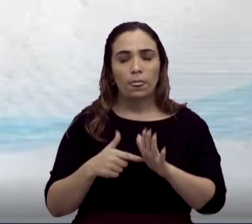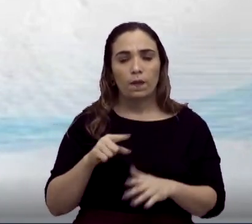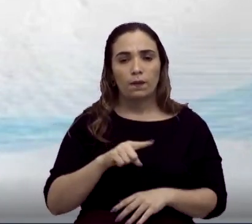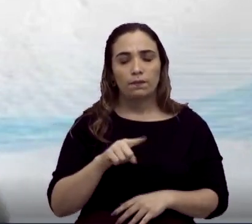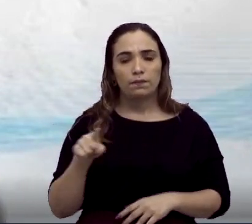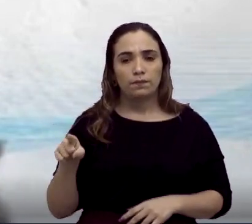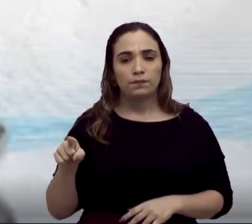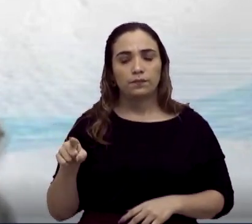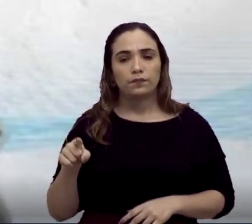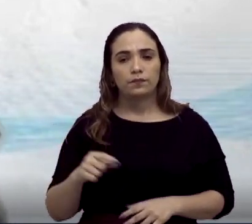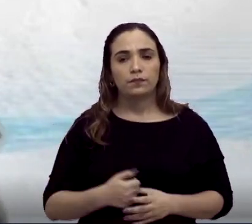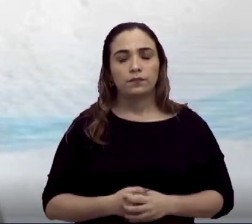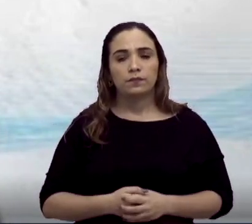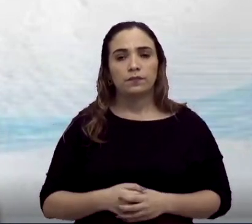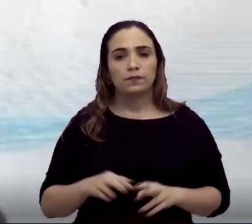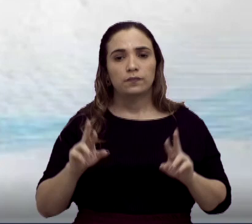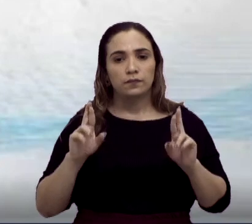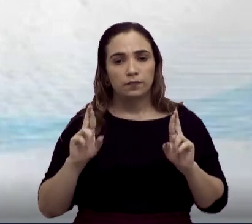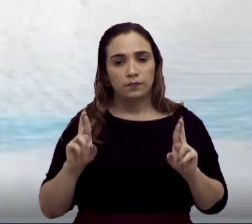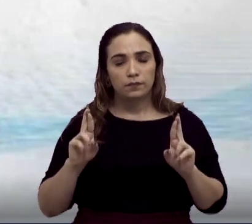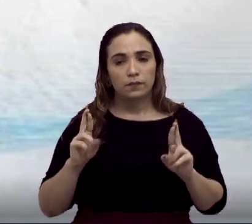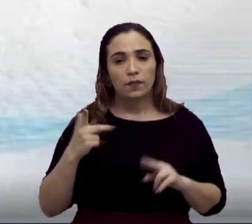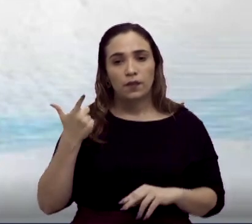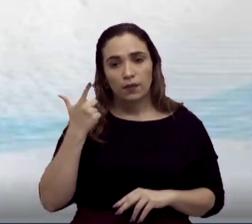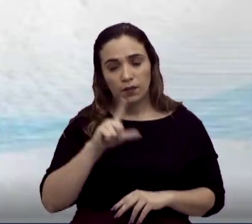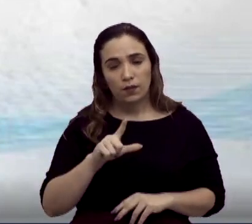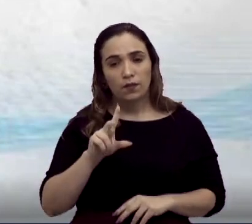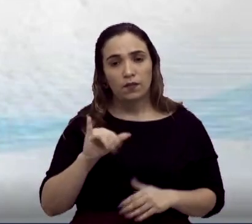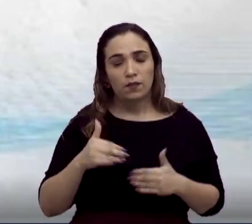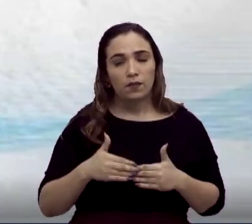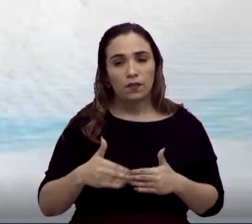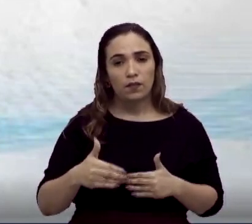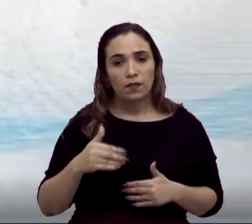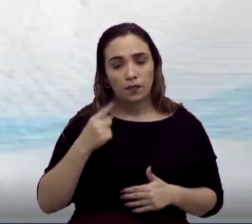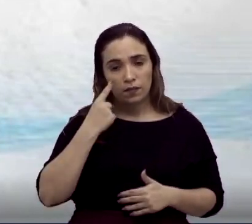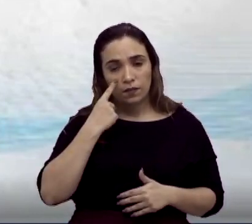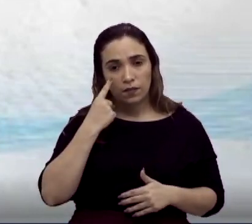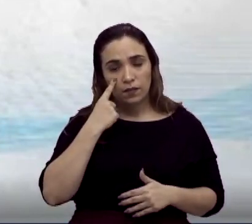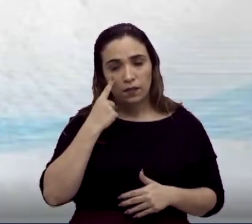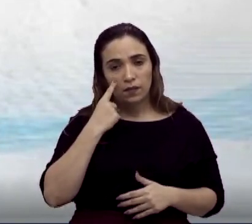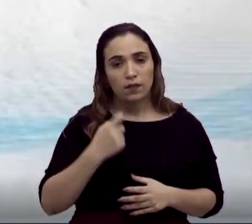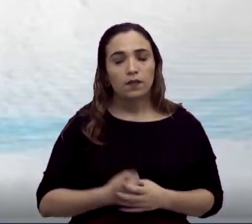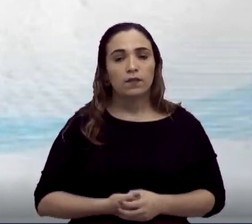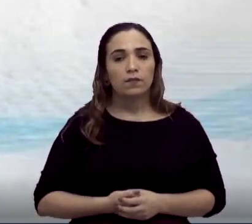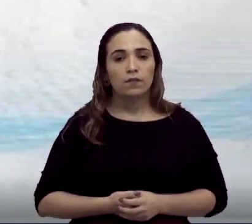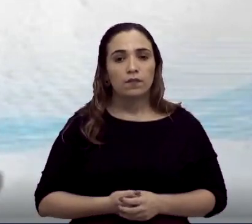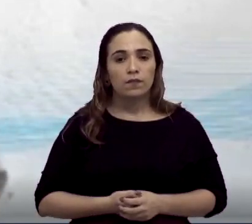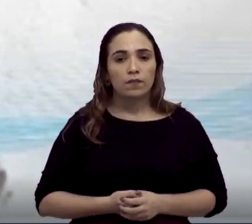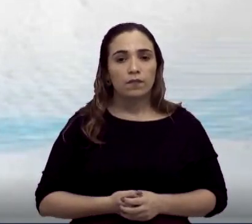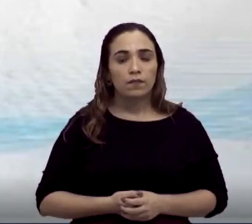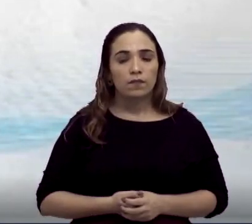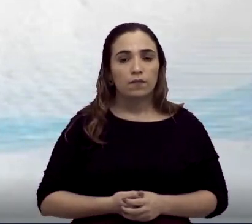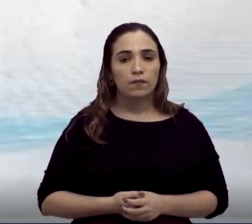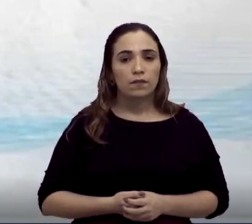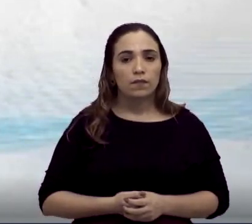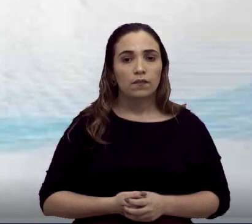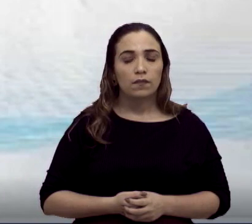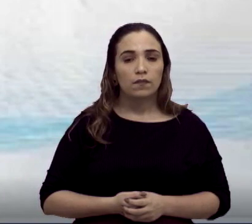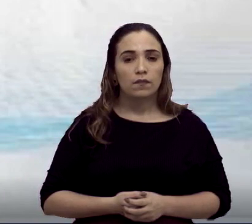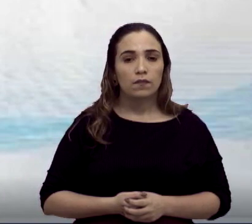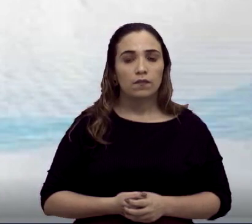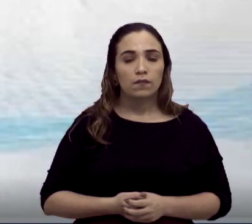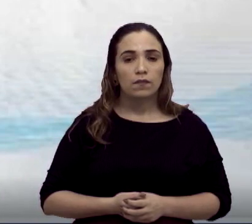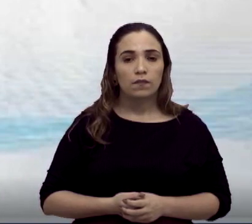né? Tomara que tenhamos conseguido, vamos ver como é que a gente vai medir isso, inclusive, né, Sábio?